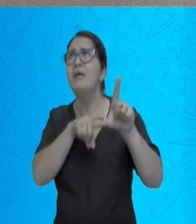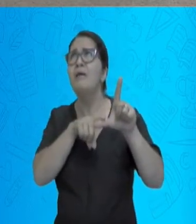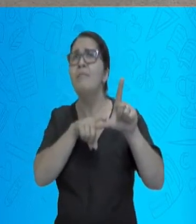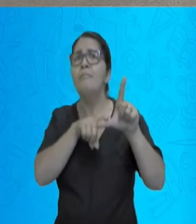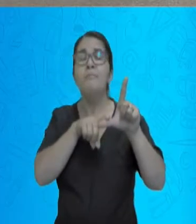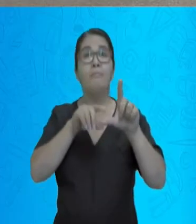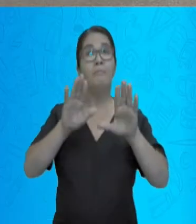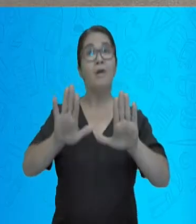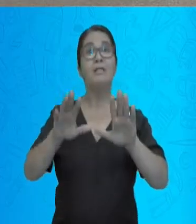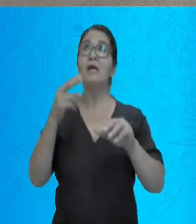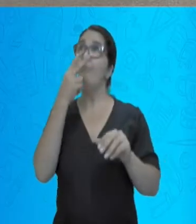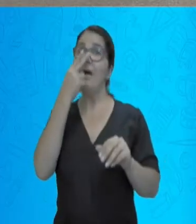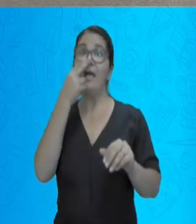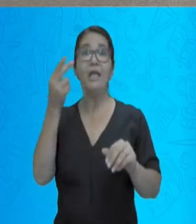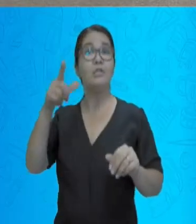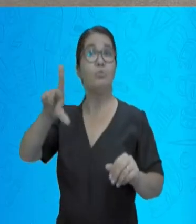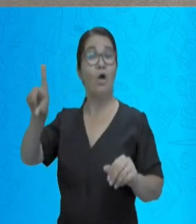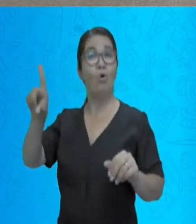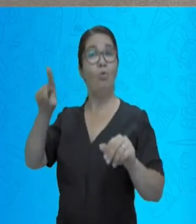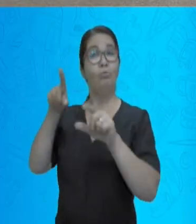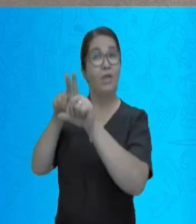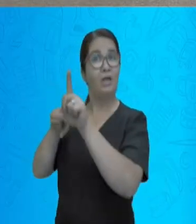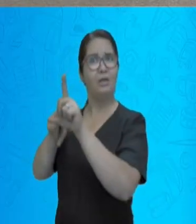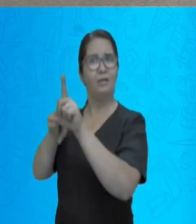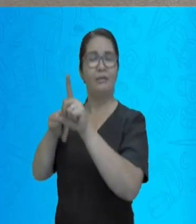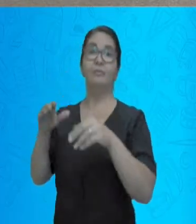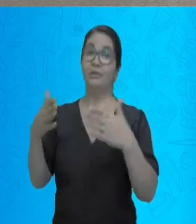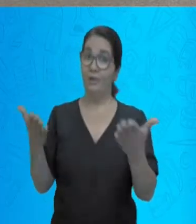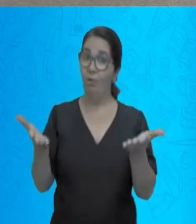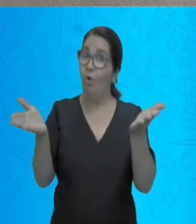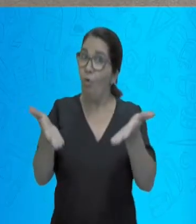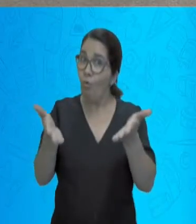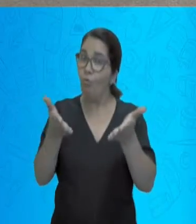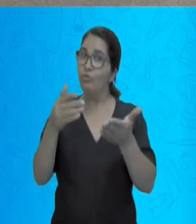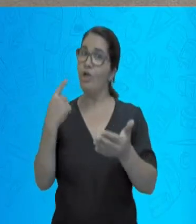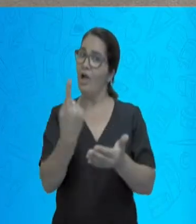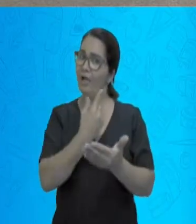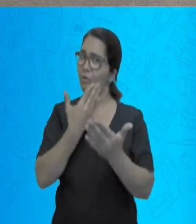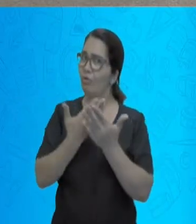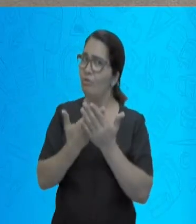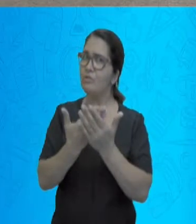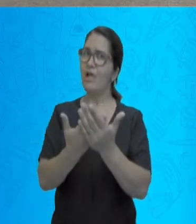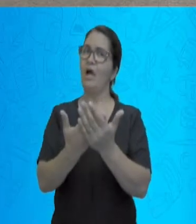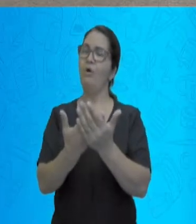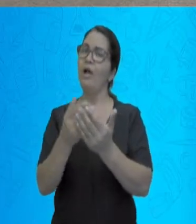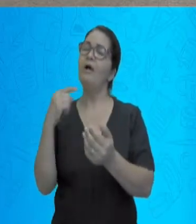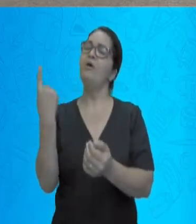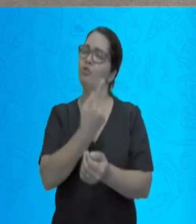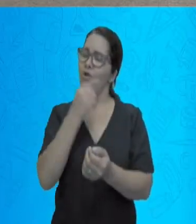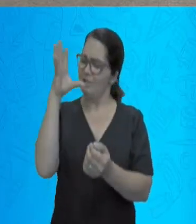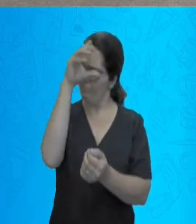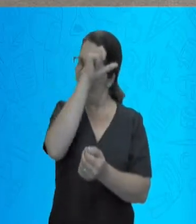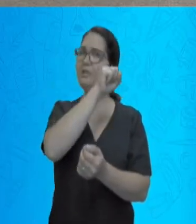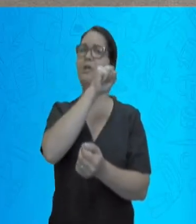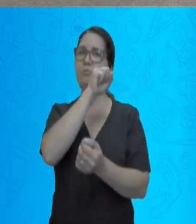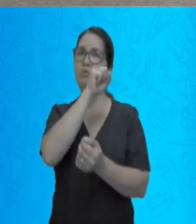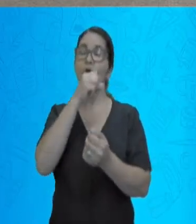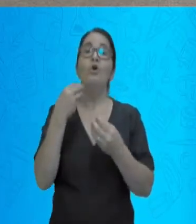letra. Então hoje, nossa aula vai ser muito importante aprender um pouquinho mais sobre o som de cada